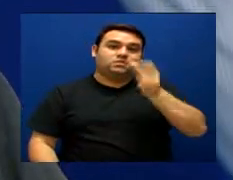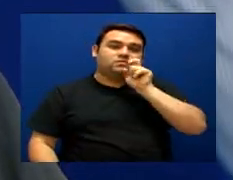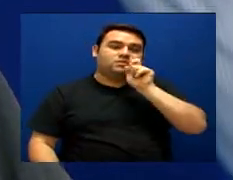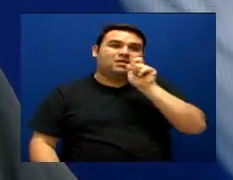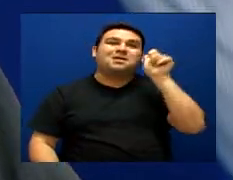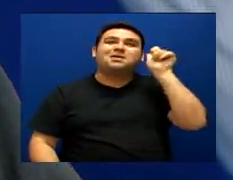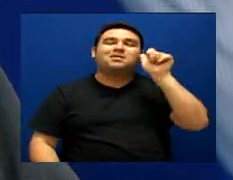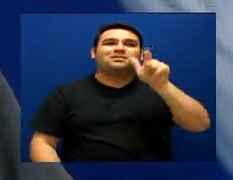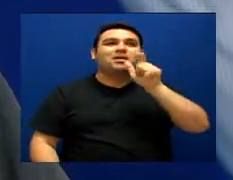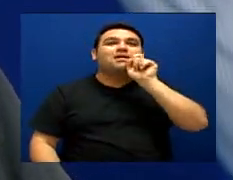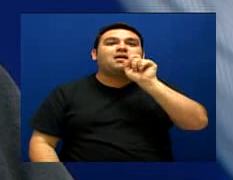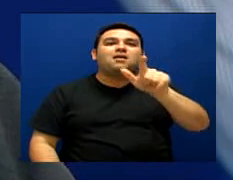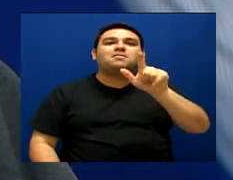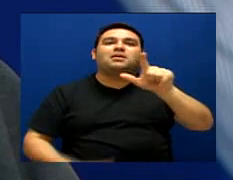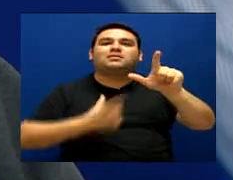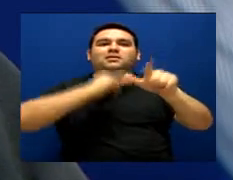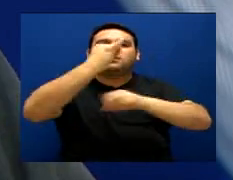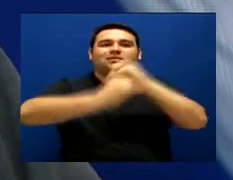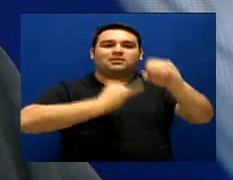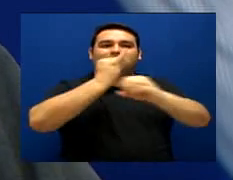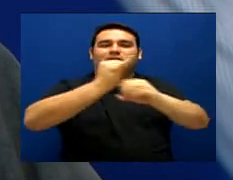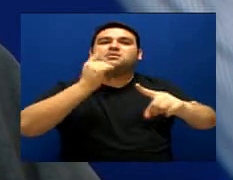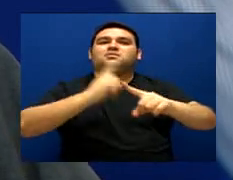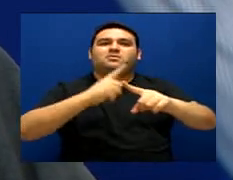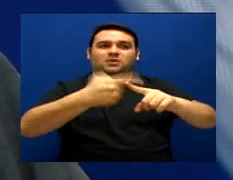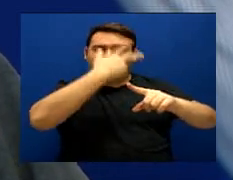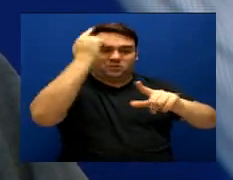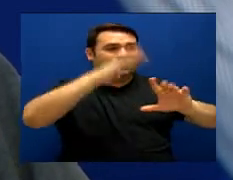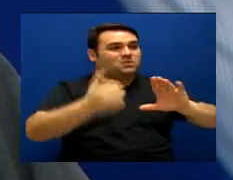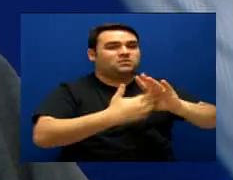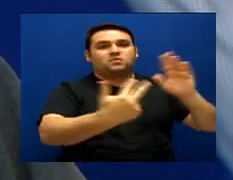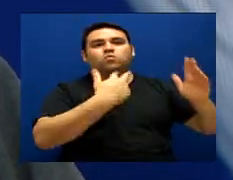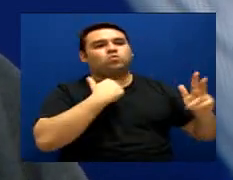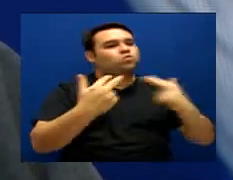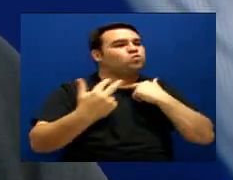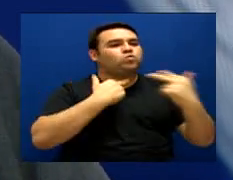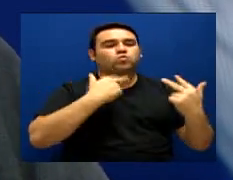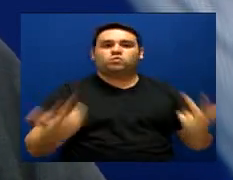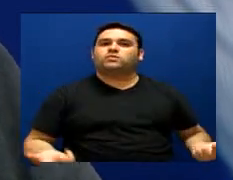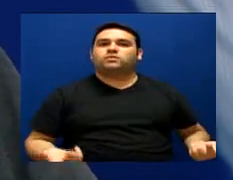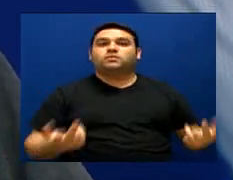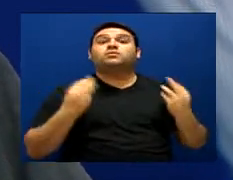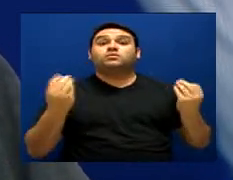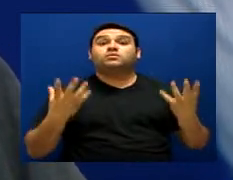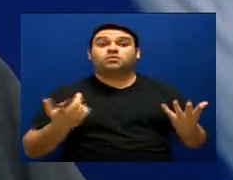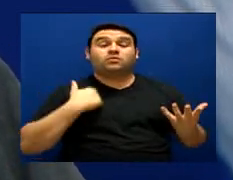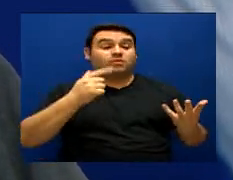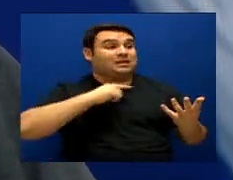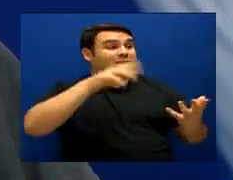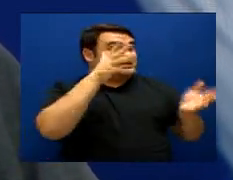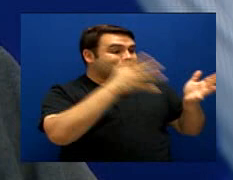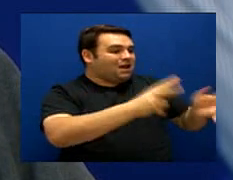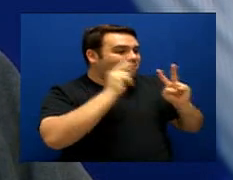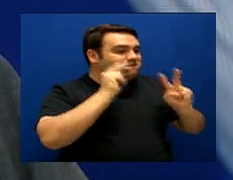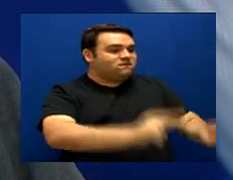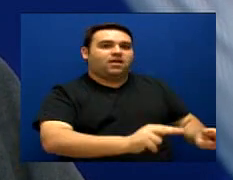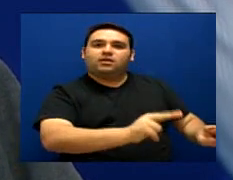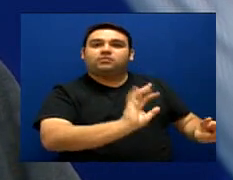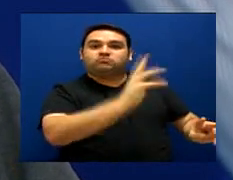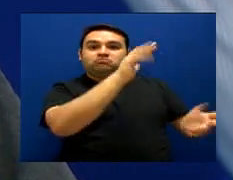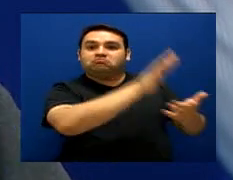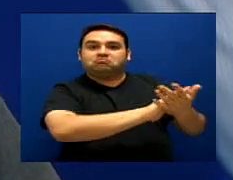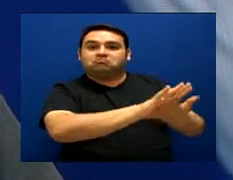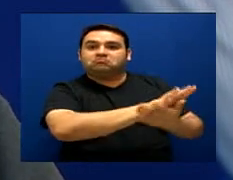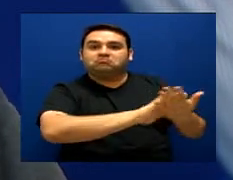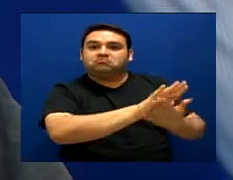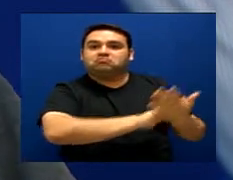a reclamação pelo site, porque os atendentes estão ocupados. Você está com a causa ali, e a coisa não